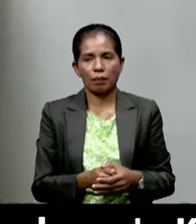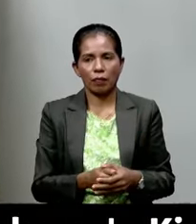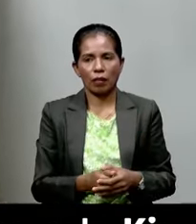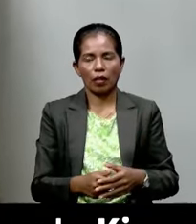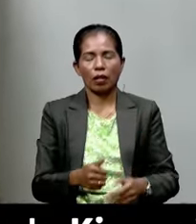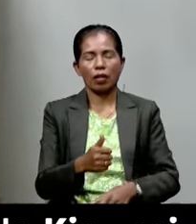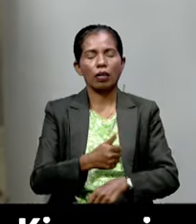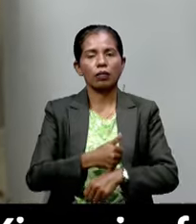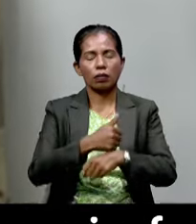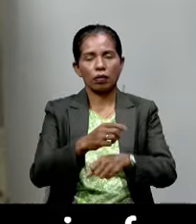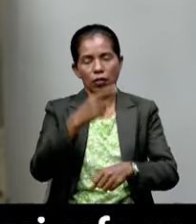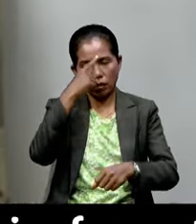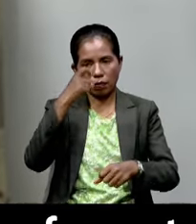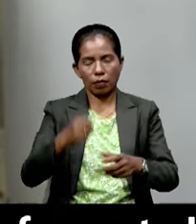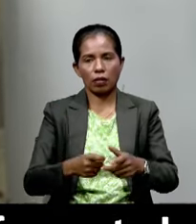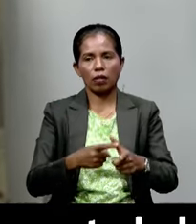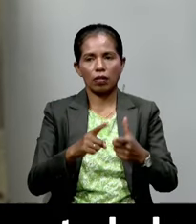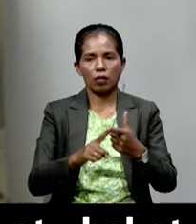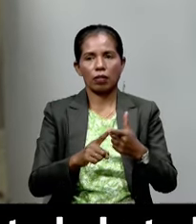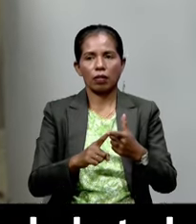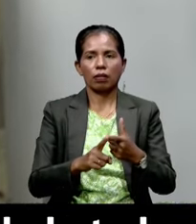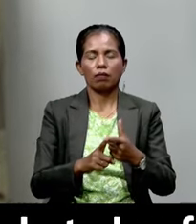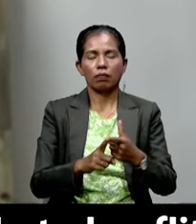autor judicial yang hotu tamba de buat ida